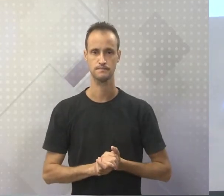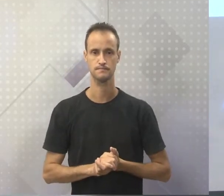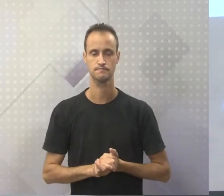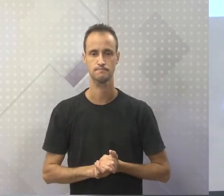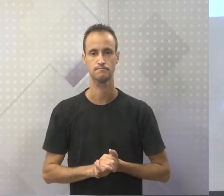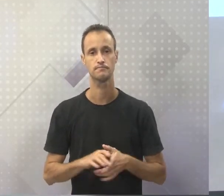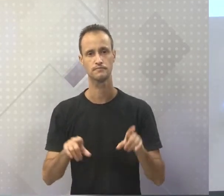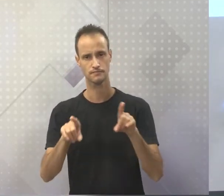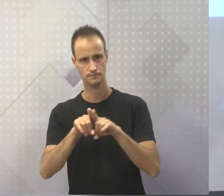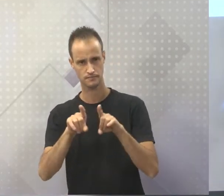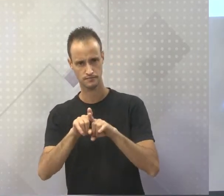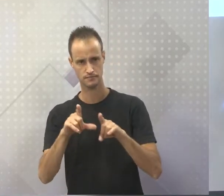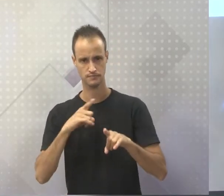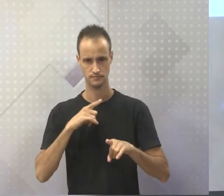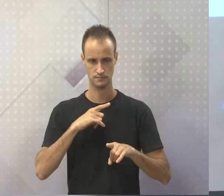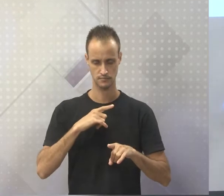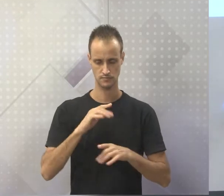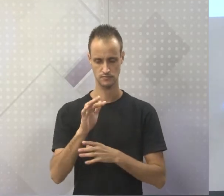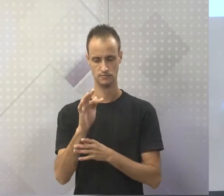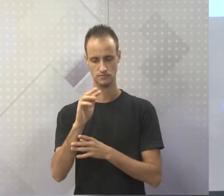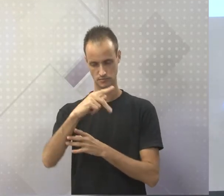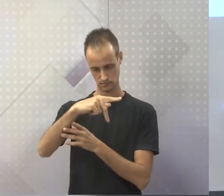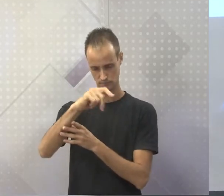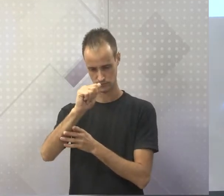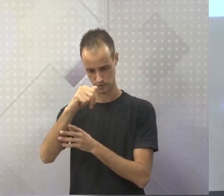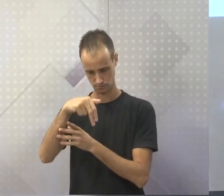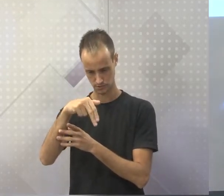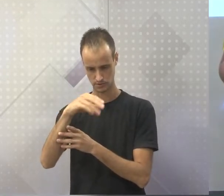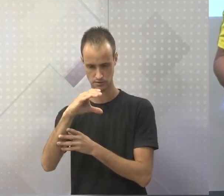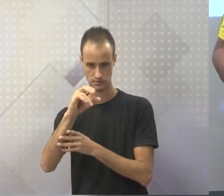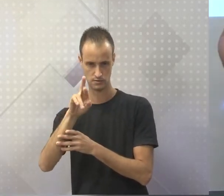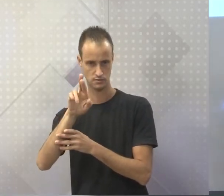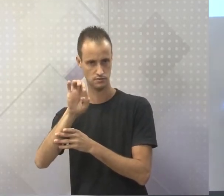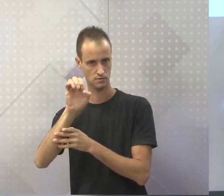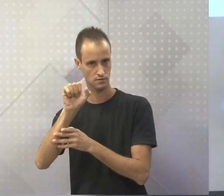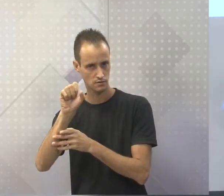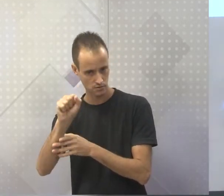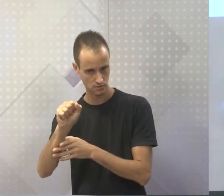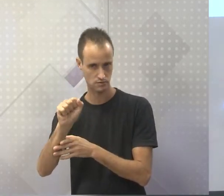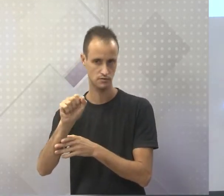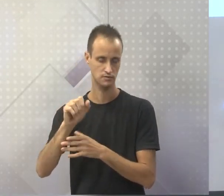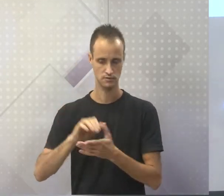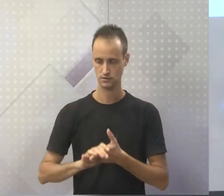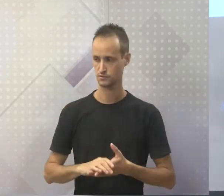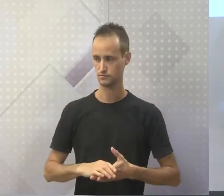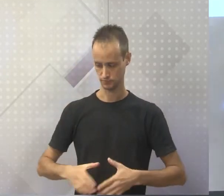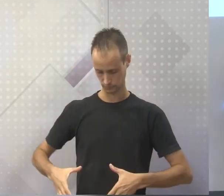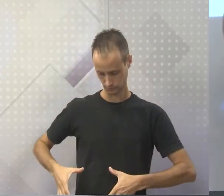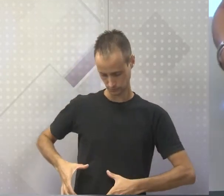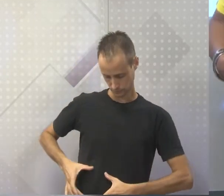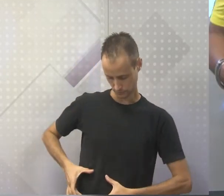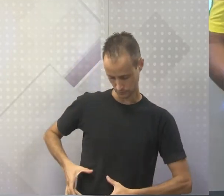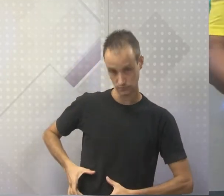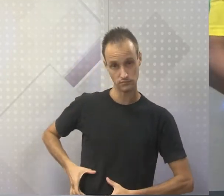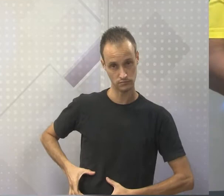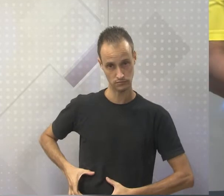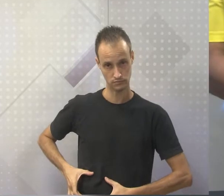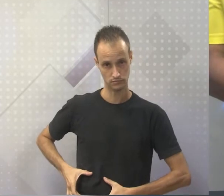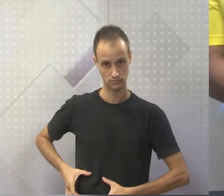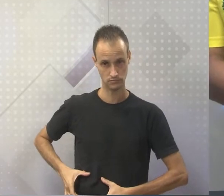Você tem também o famoso pâncreas. O pâncreas, pessoal, ele está localizado aqui, do